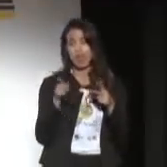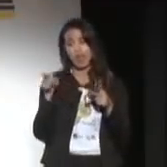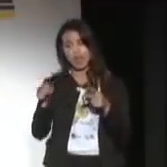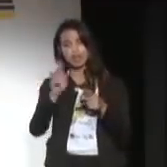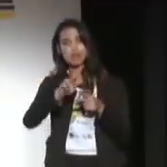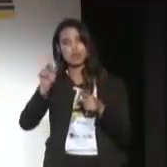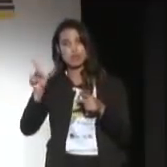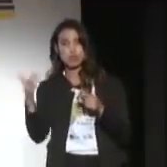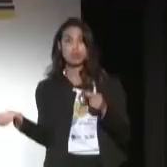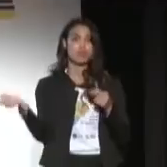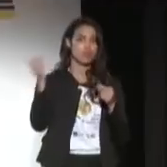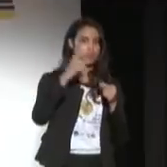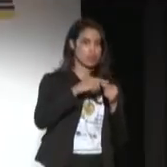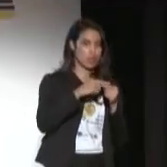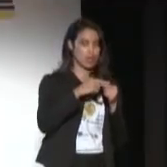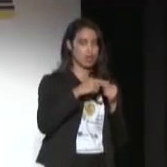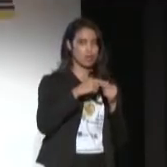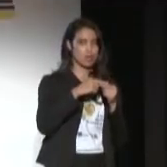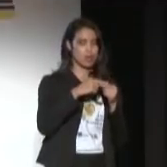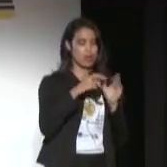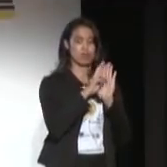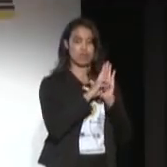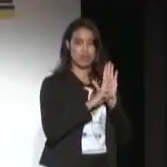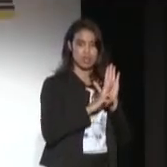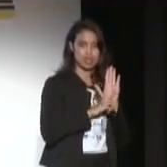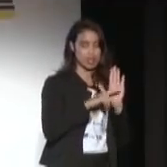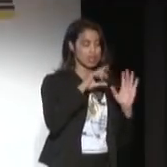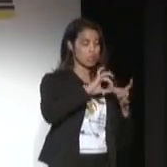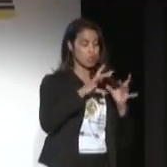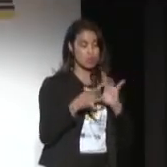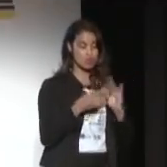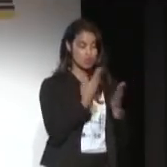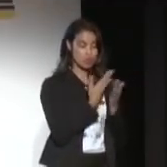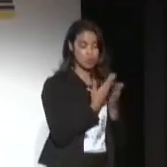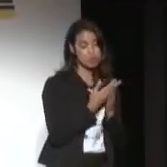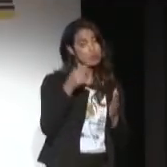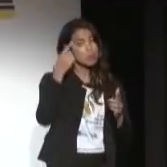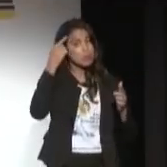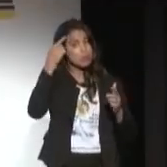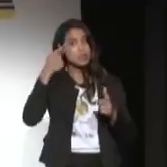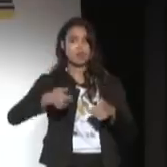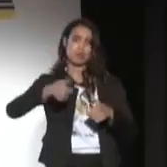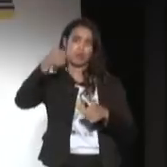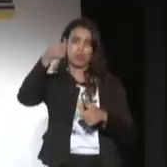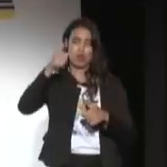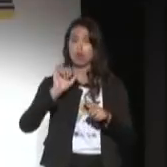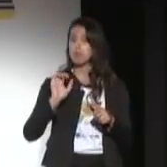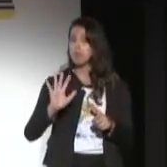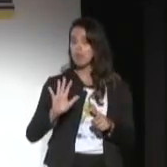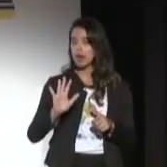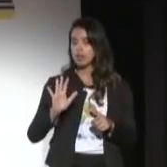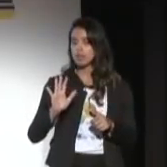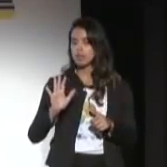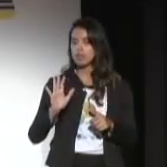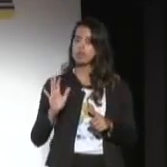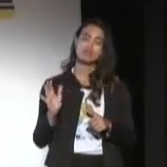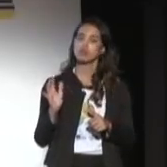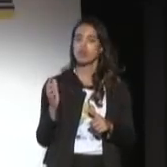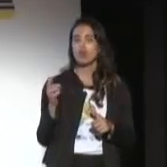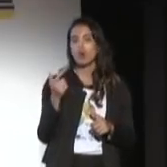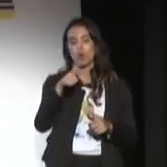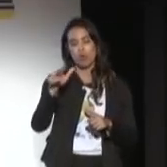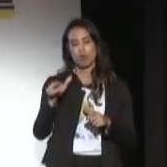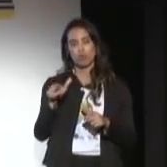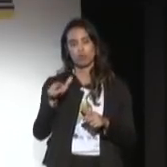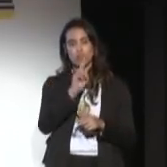voltar a referenciais sobre o que é ler em contexto de estudo, para ela pensar melhor sobre isso. Mas o mesmo não aconteceu com esses professores, que